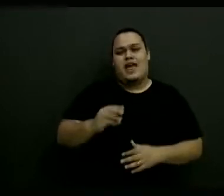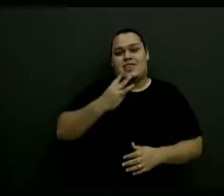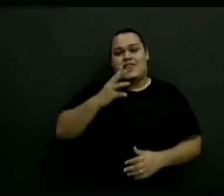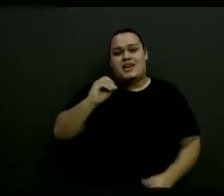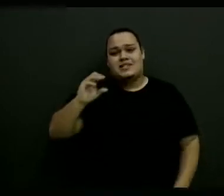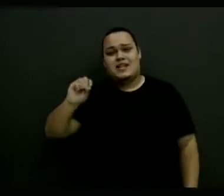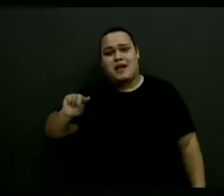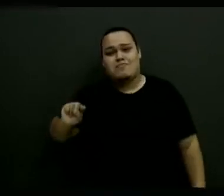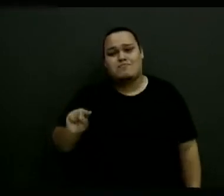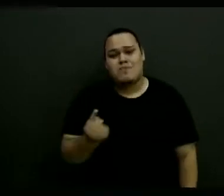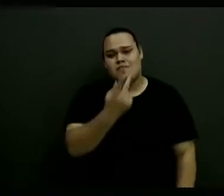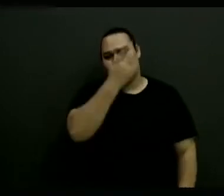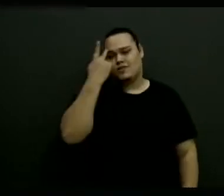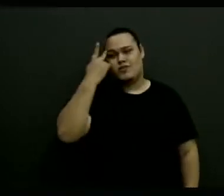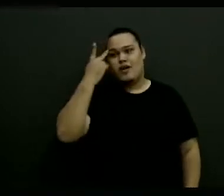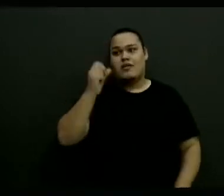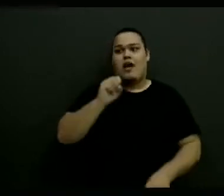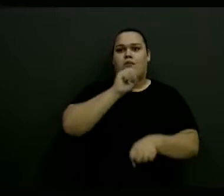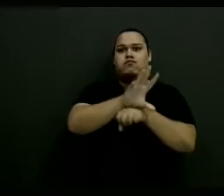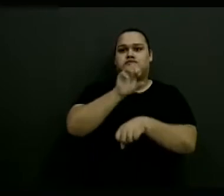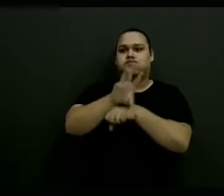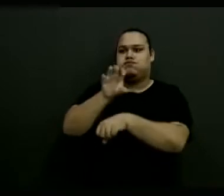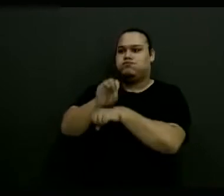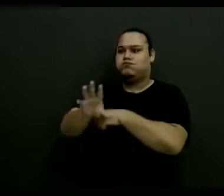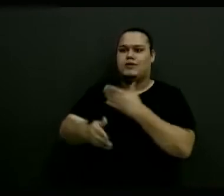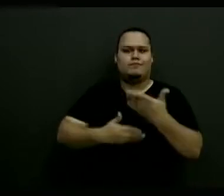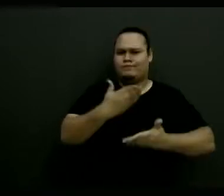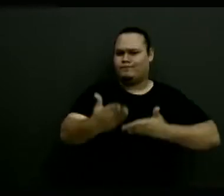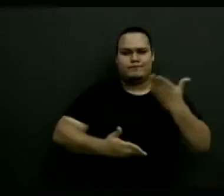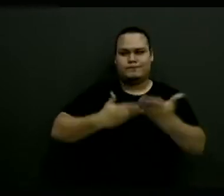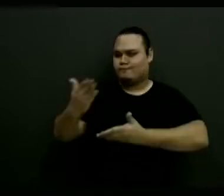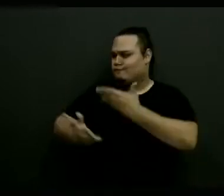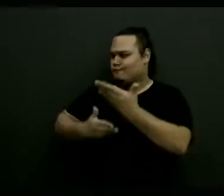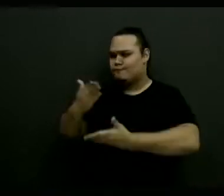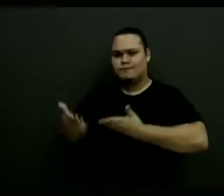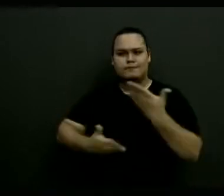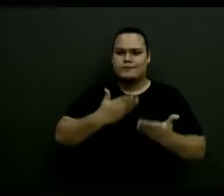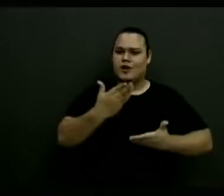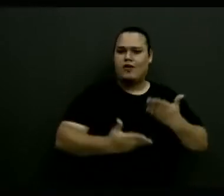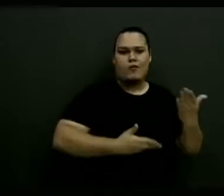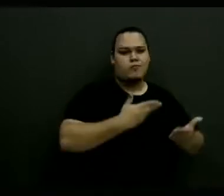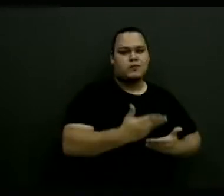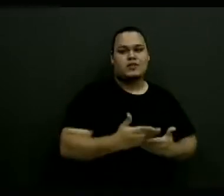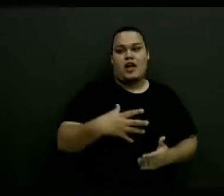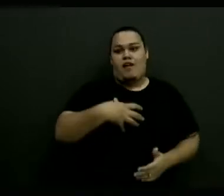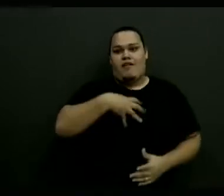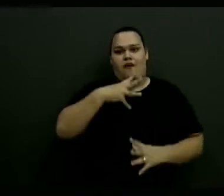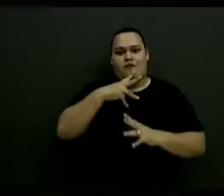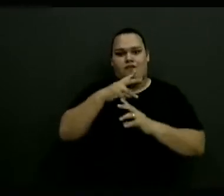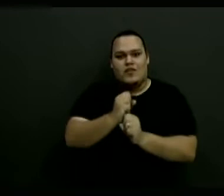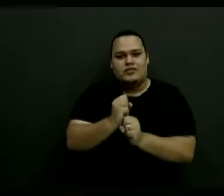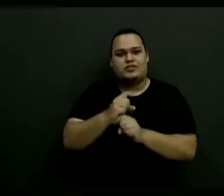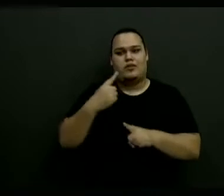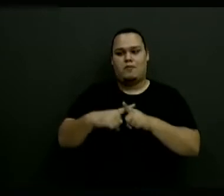que han reproduzido essa mensagem. Sei que estamos indo forte através do YouTube,